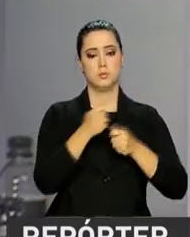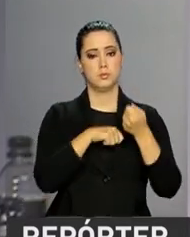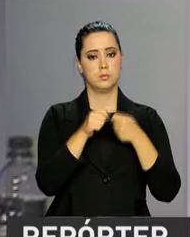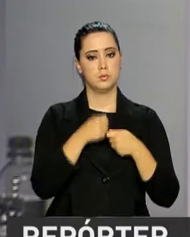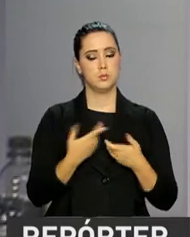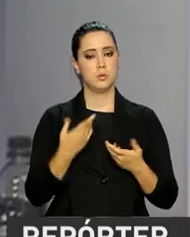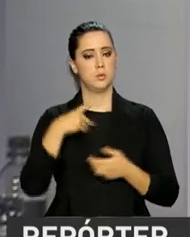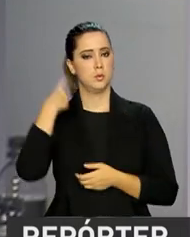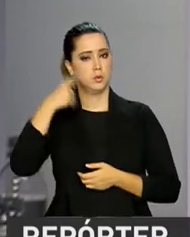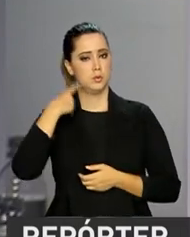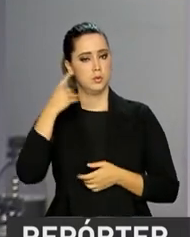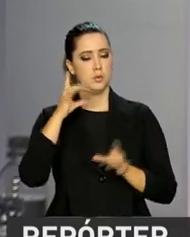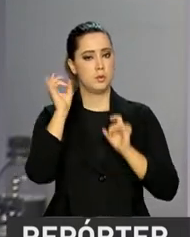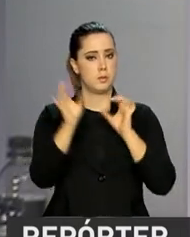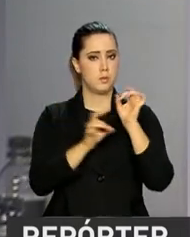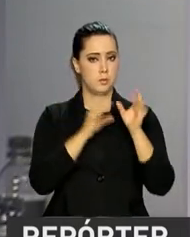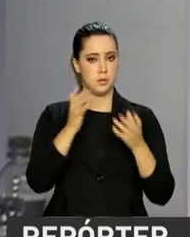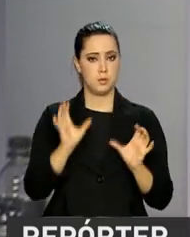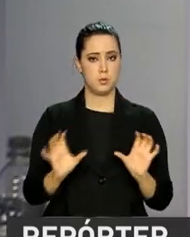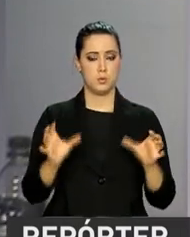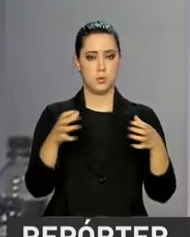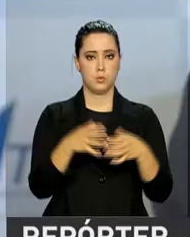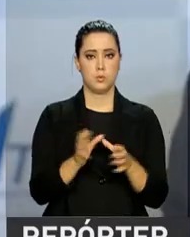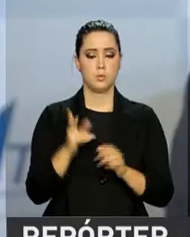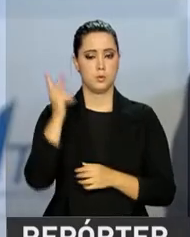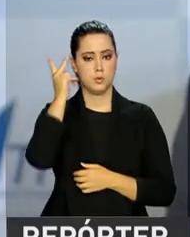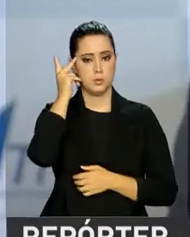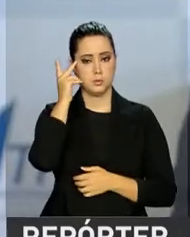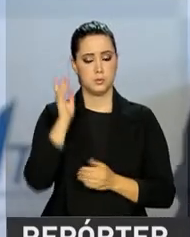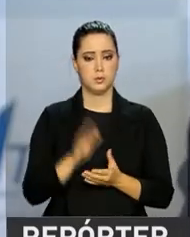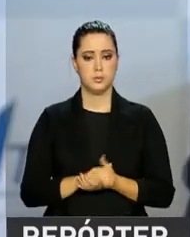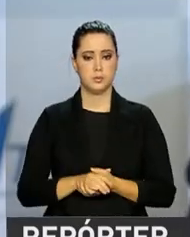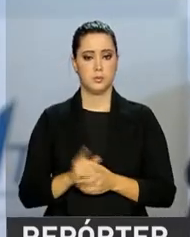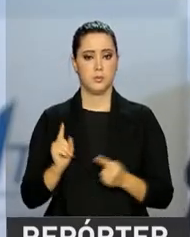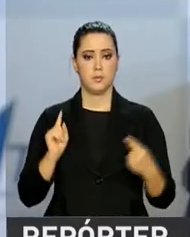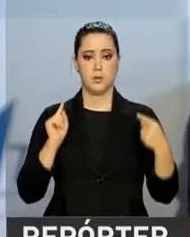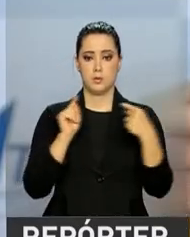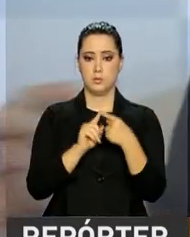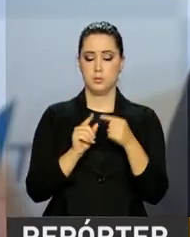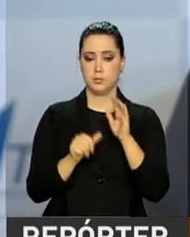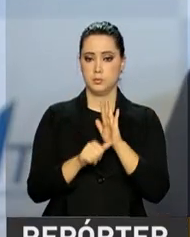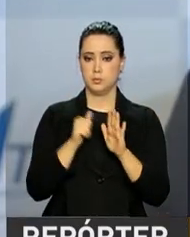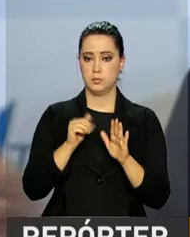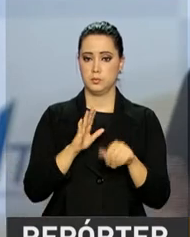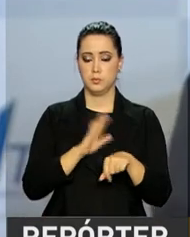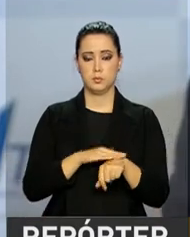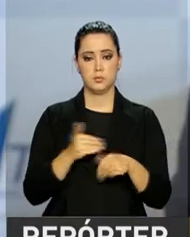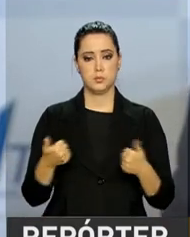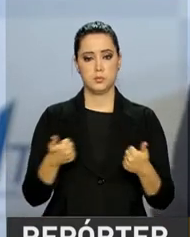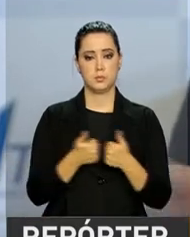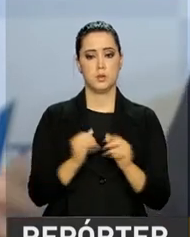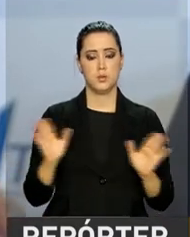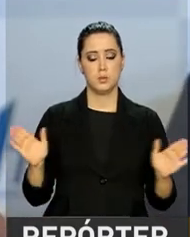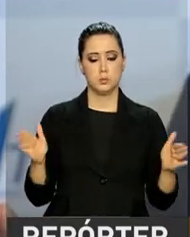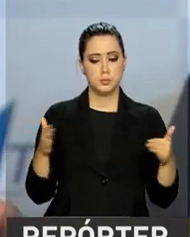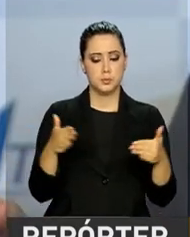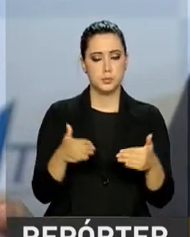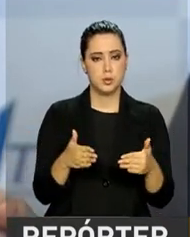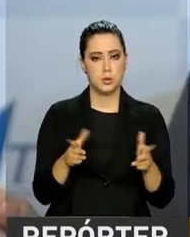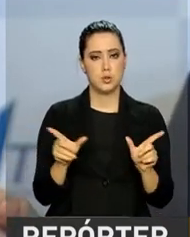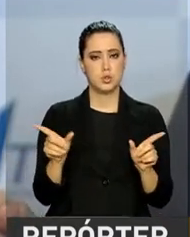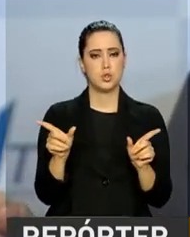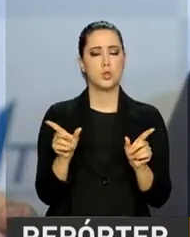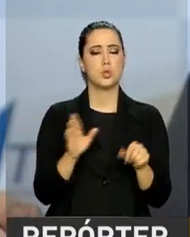por advogados e especialistas do setor em São Paulo. Visando, em primeiro lugar, encurtar processo de recuperação